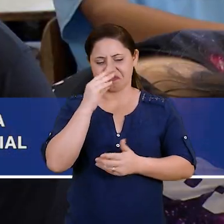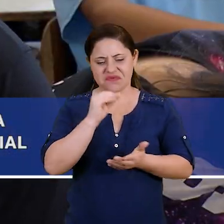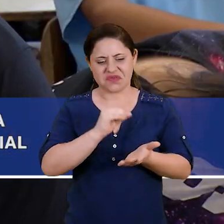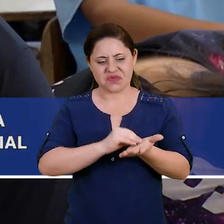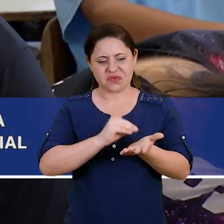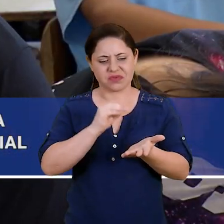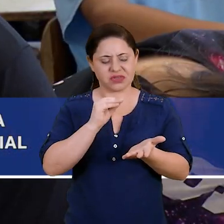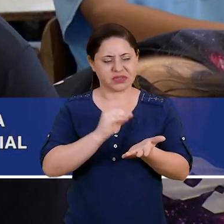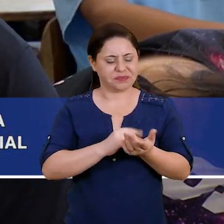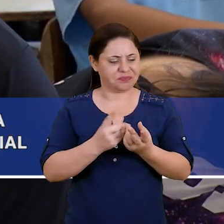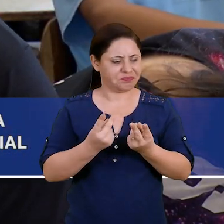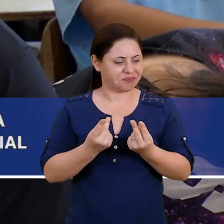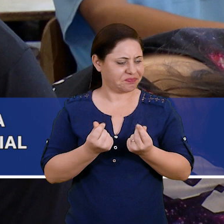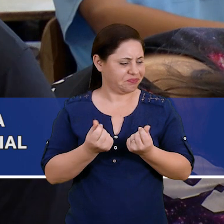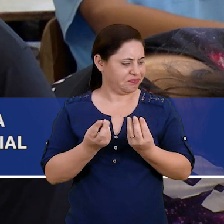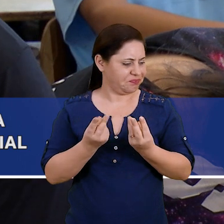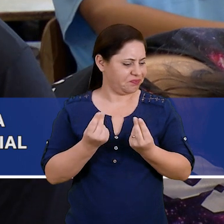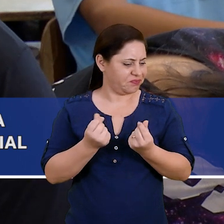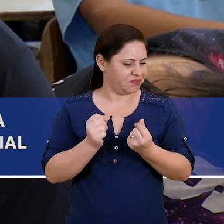pouco